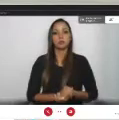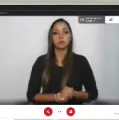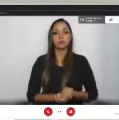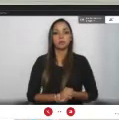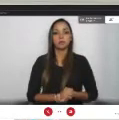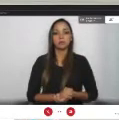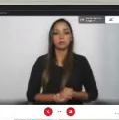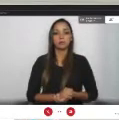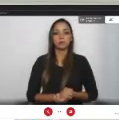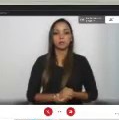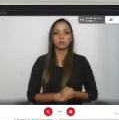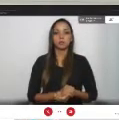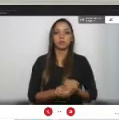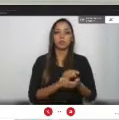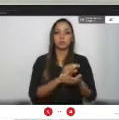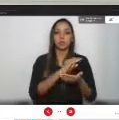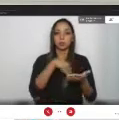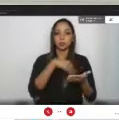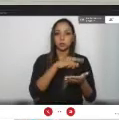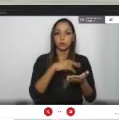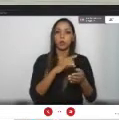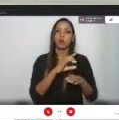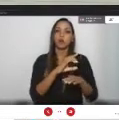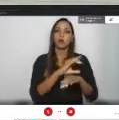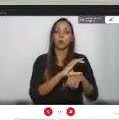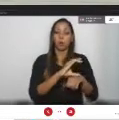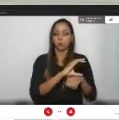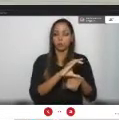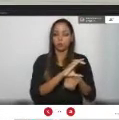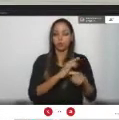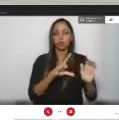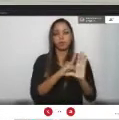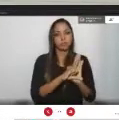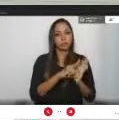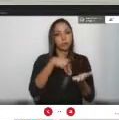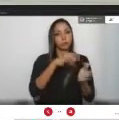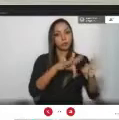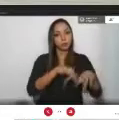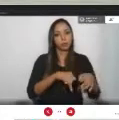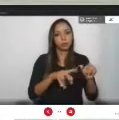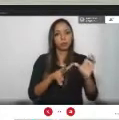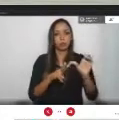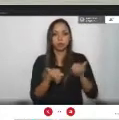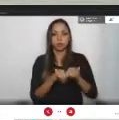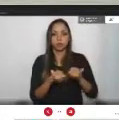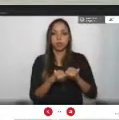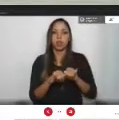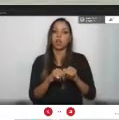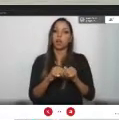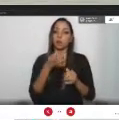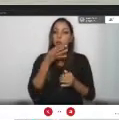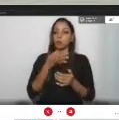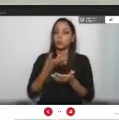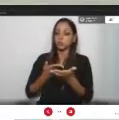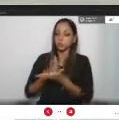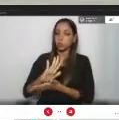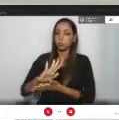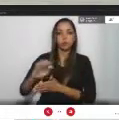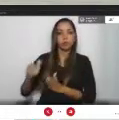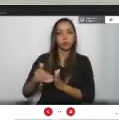e Redação, Constituição, Legislação e Redação Final da Câmara de Parramirim opina pela aprovação total do projeto Lei Complementar